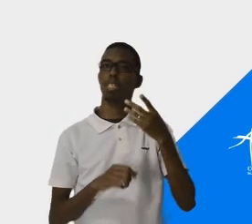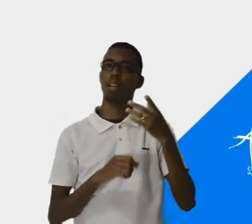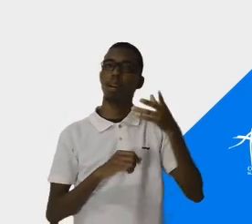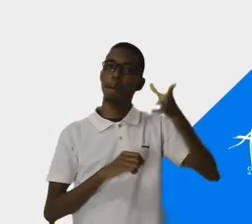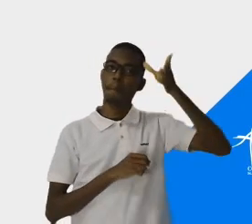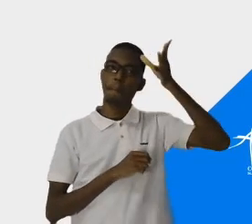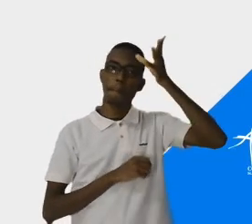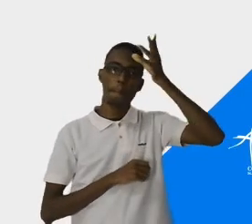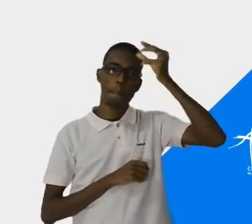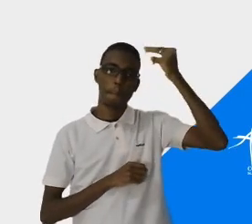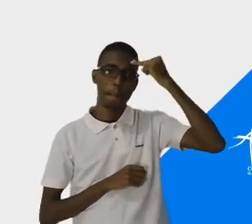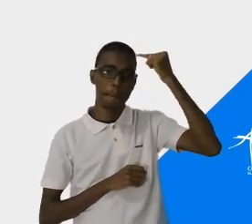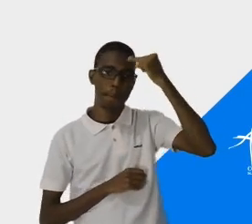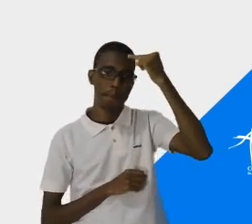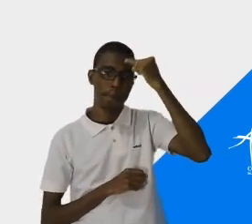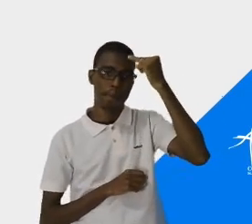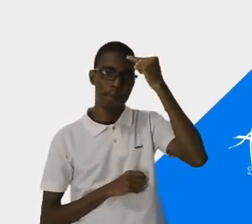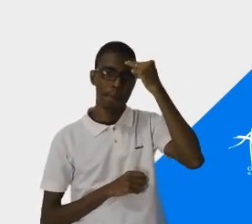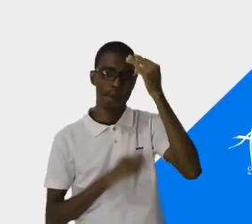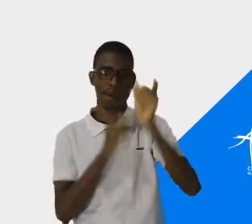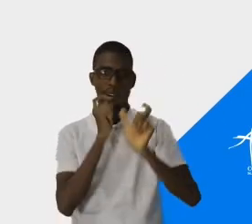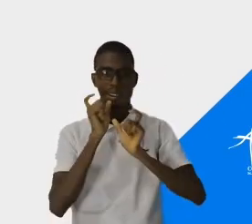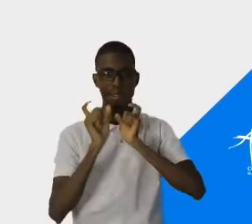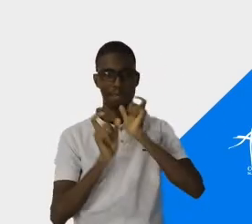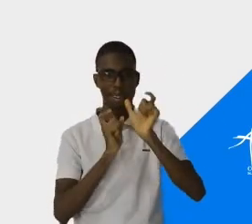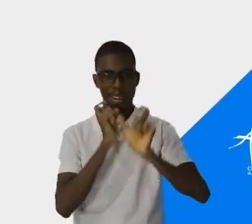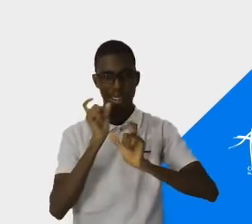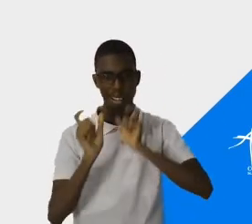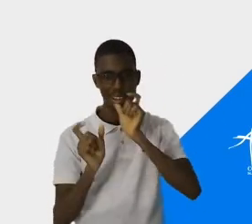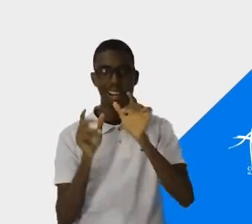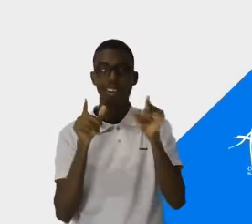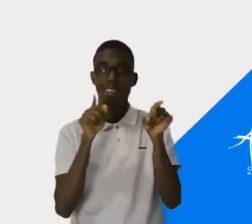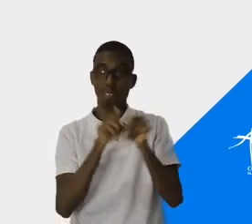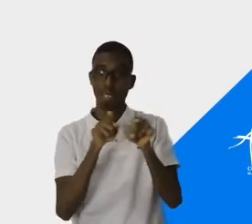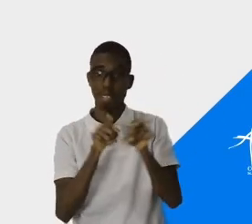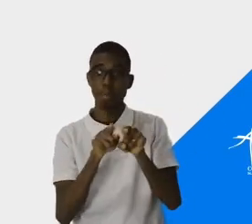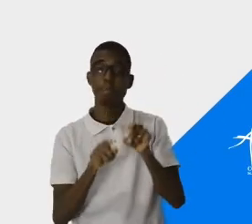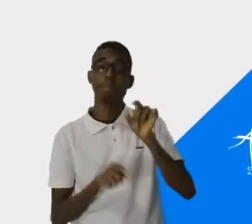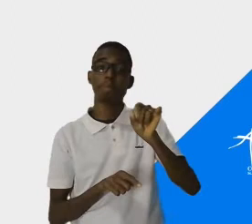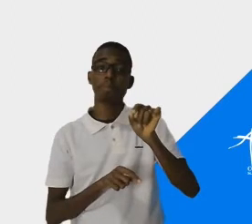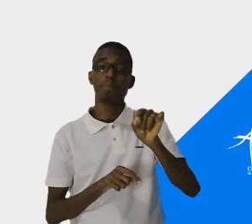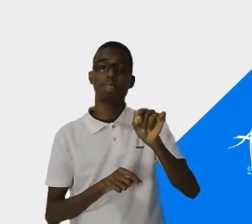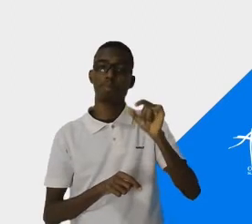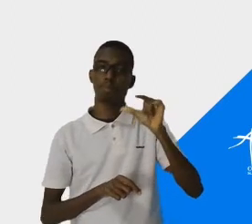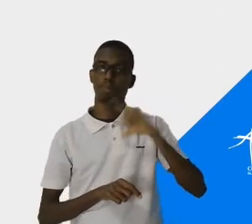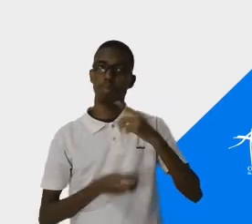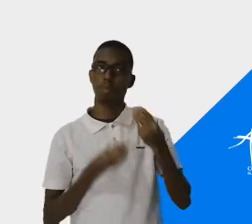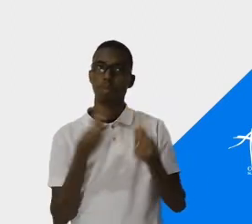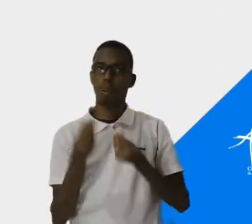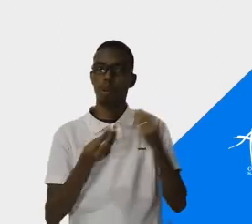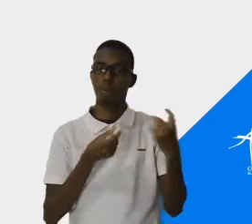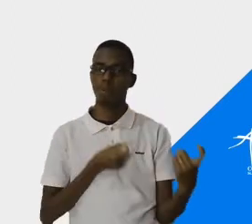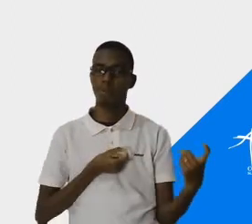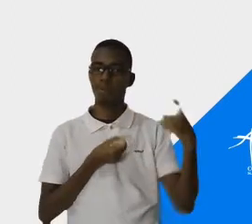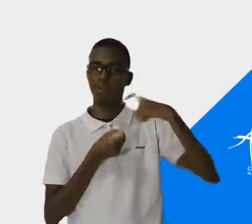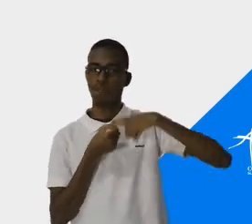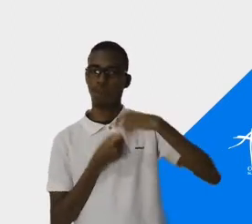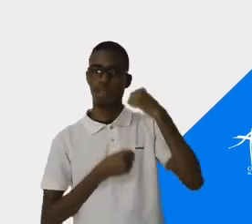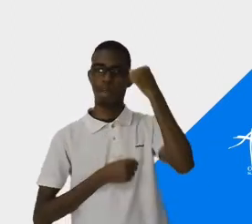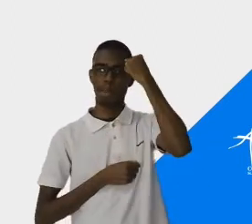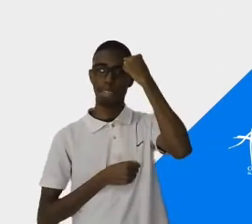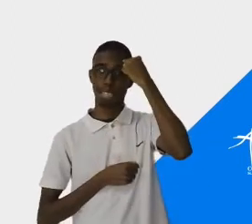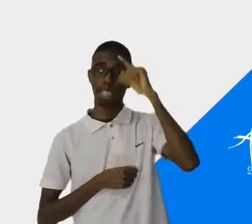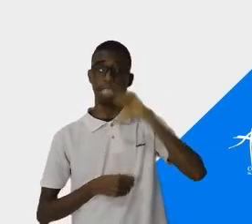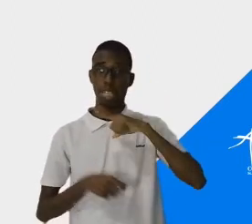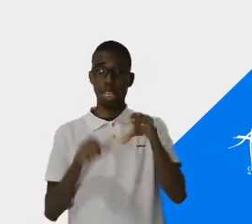aquisição, de retenção e de recuperação. Há uma capacidade de aprendizado novo.